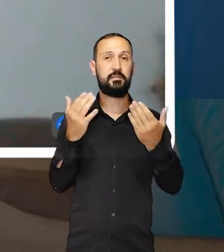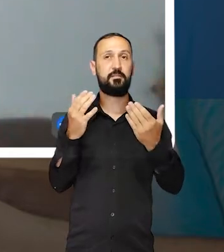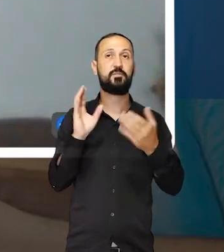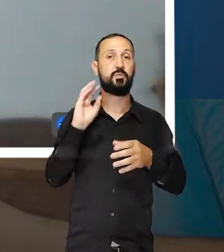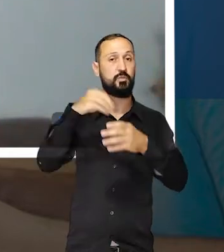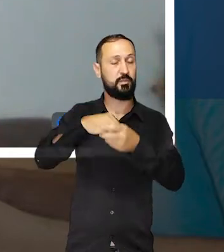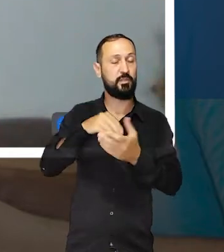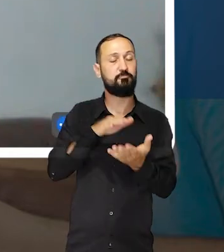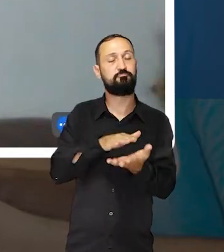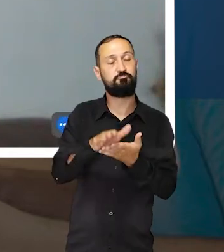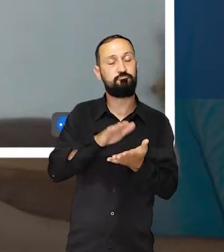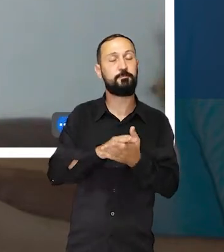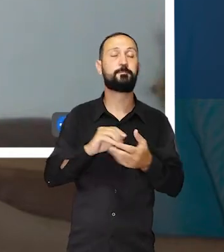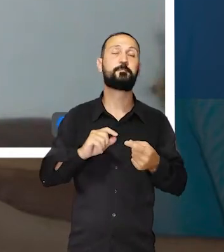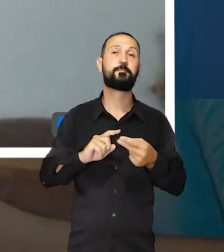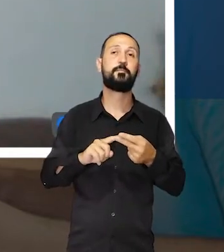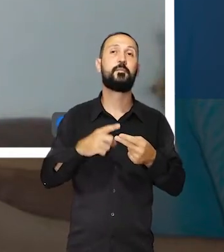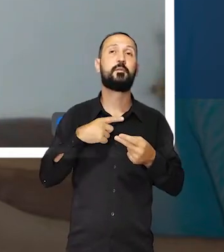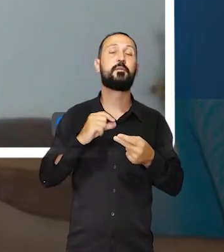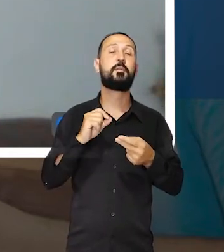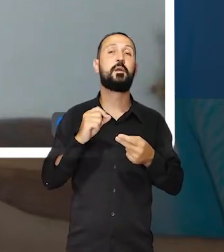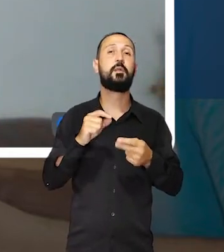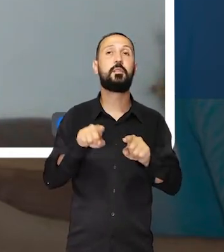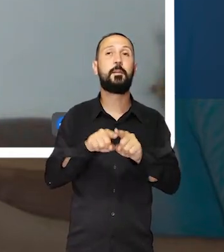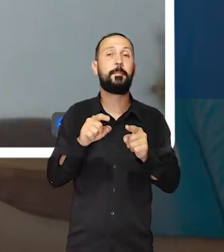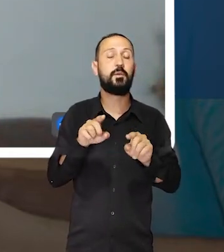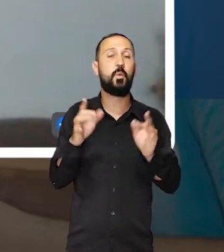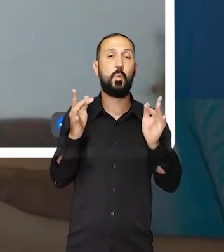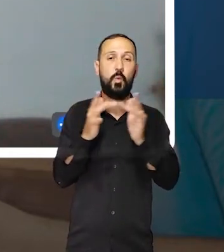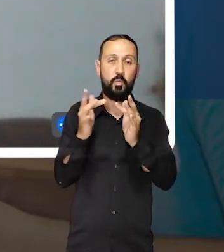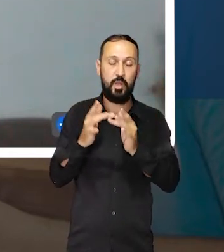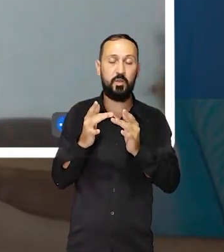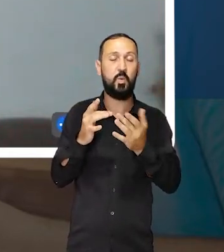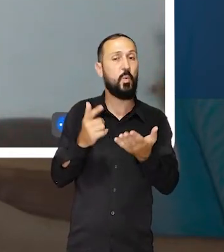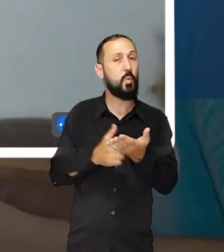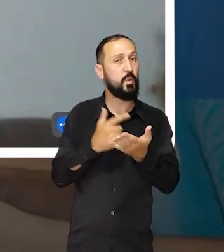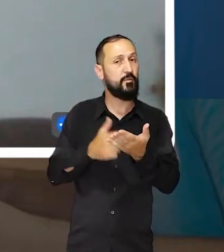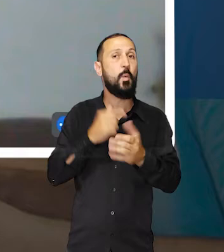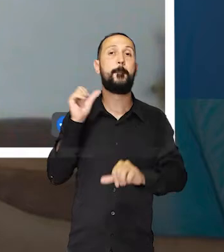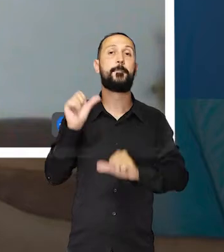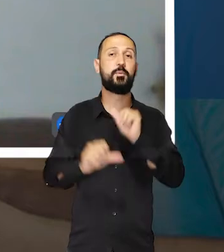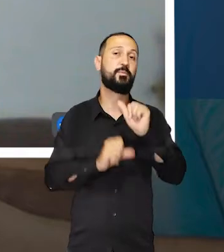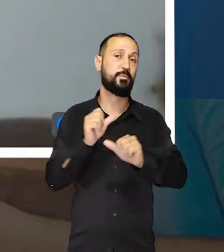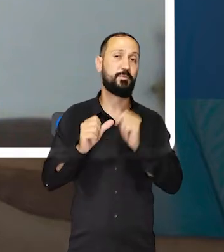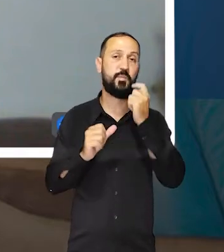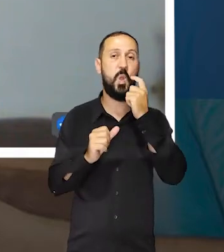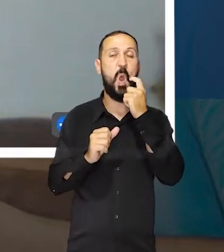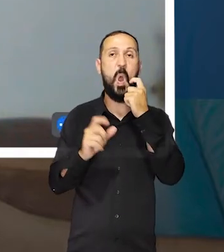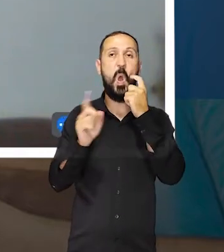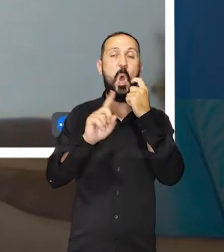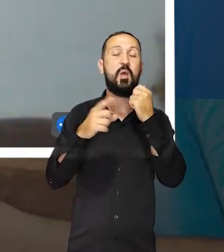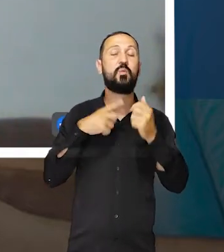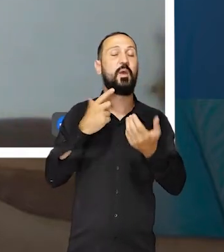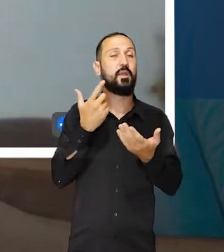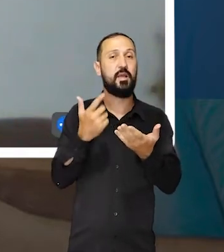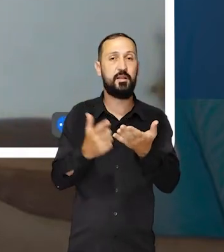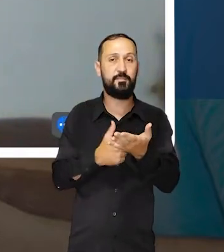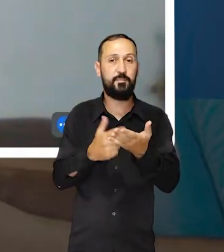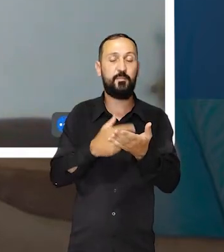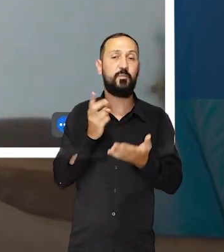nesse paradigma das editoras. Também o contato do leitor com o livro mudou. Não